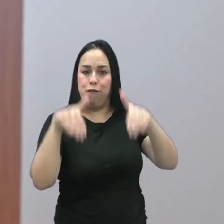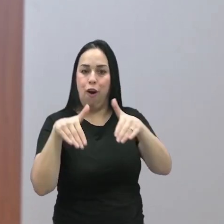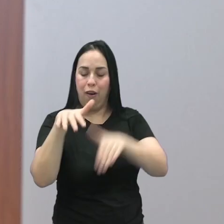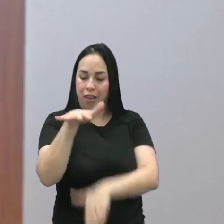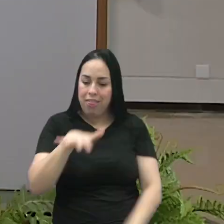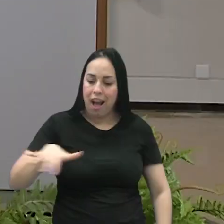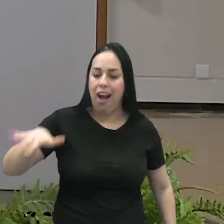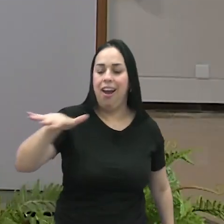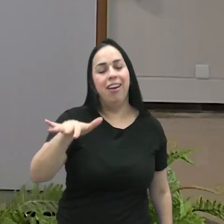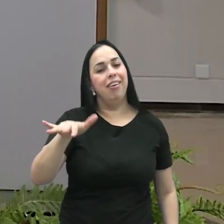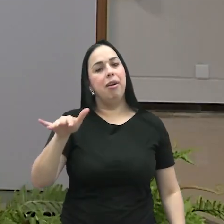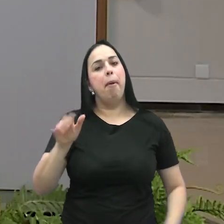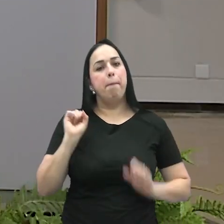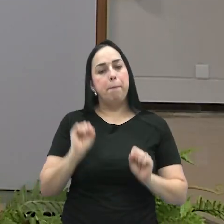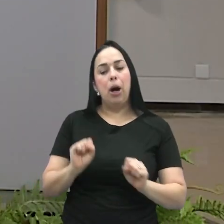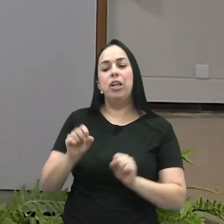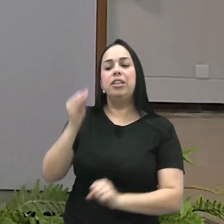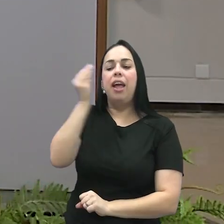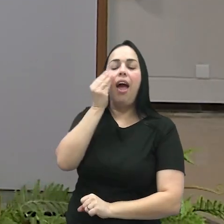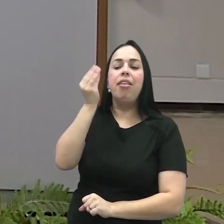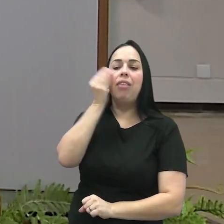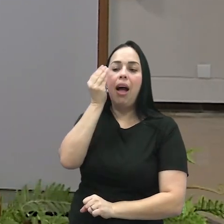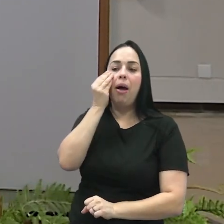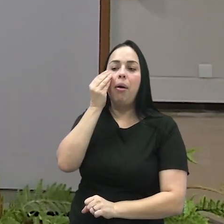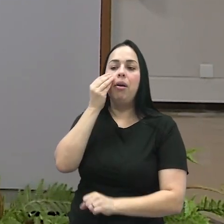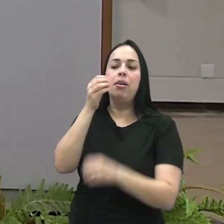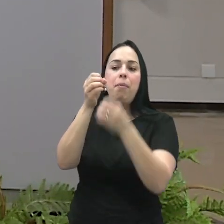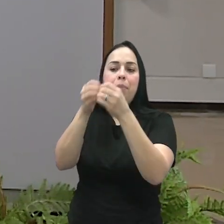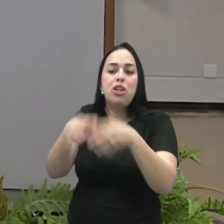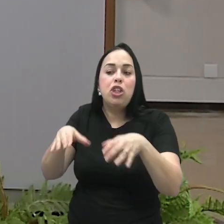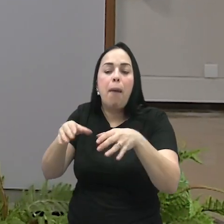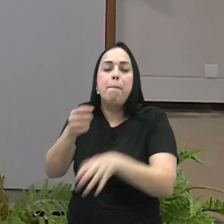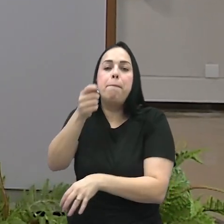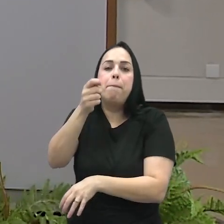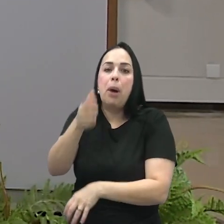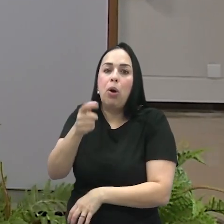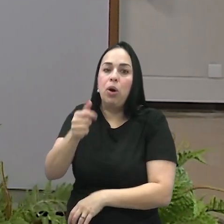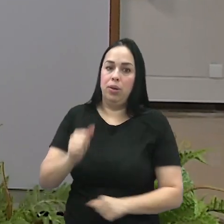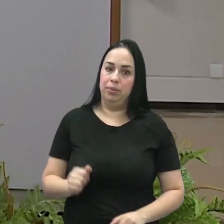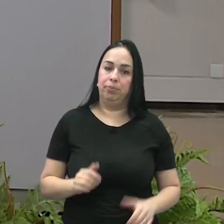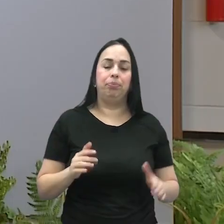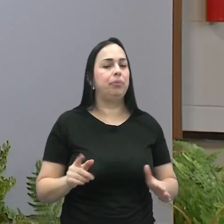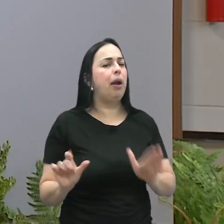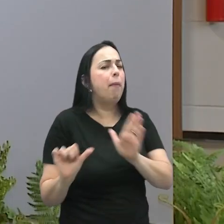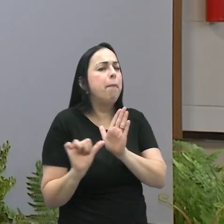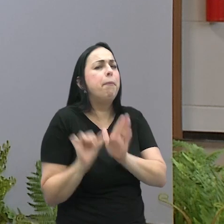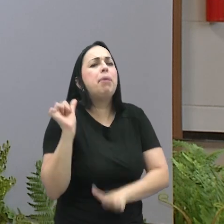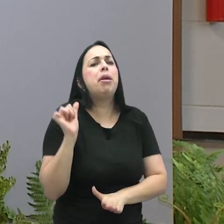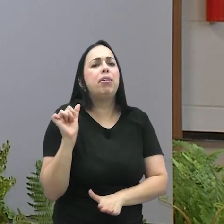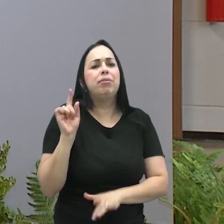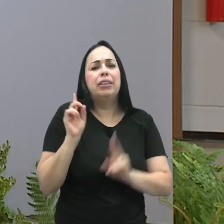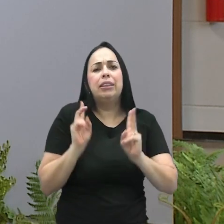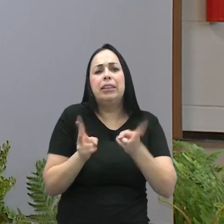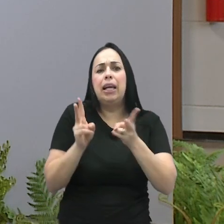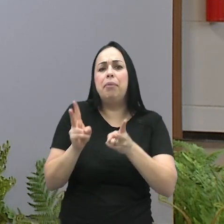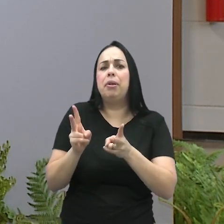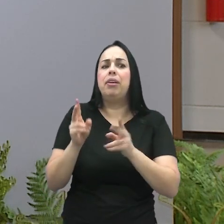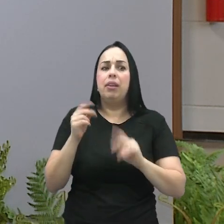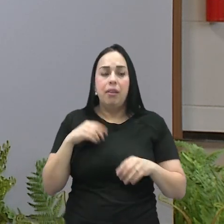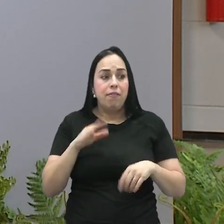mais afetadas podem ajudar a amenizar os impactos dos grupos mais vulneráveis. A primeira coisa é trabalhar